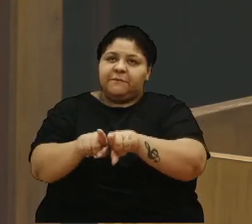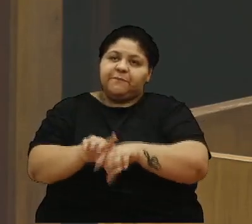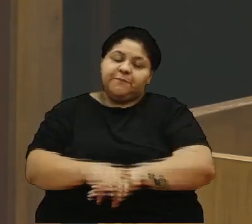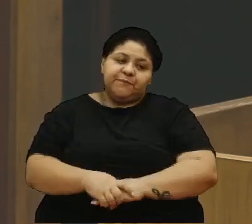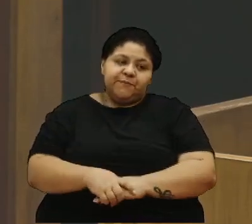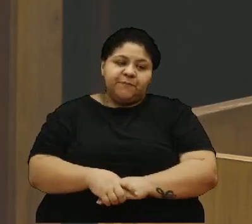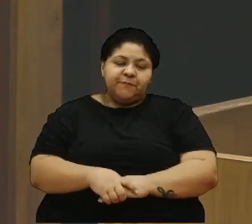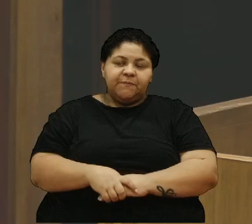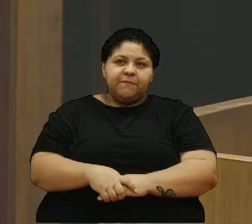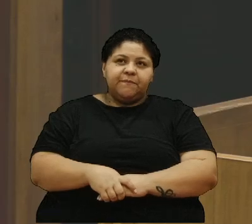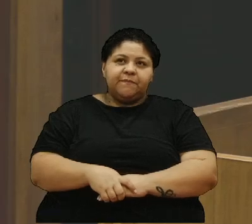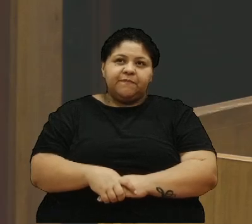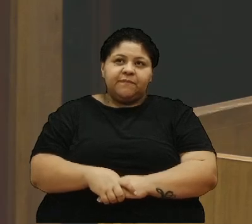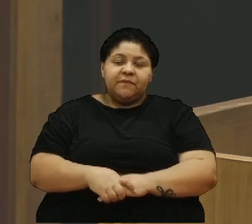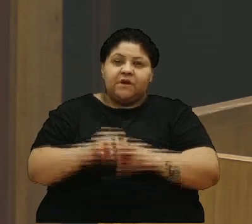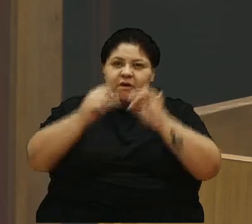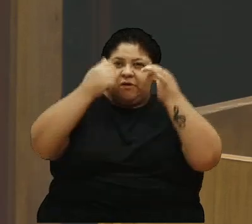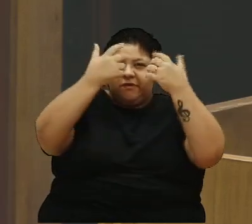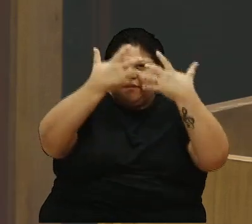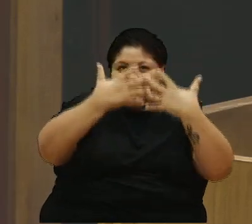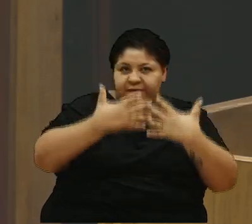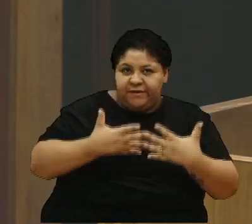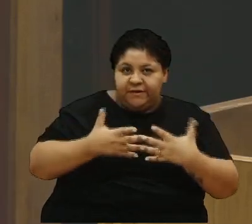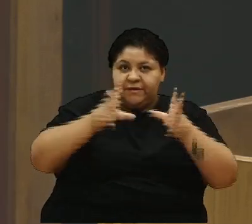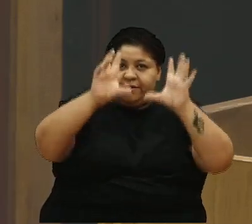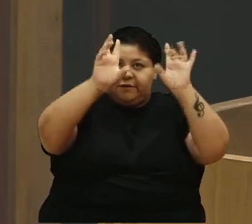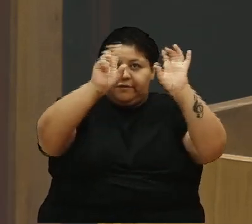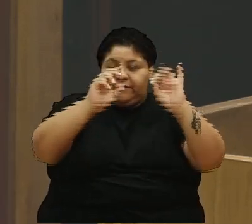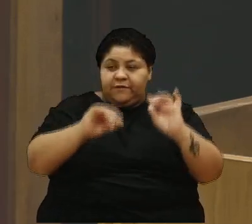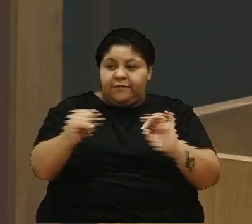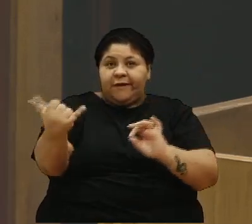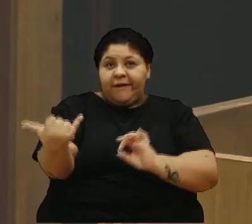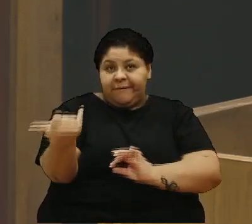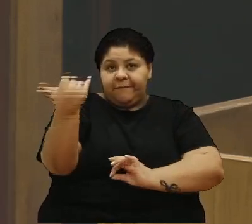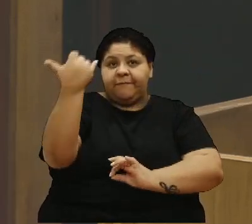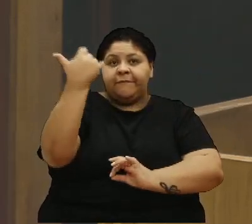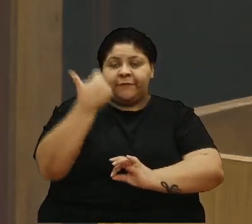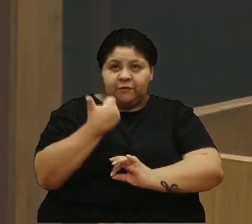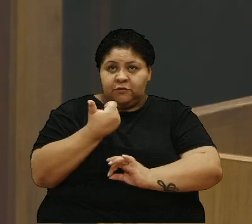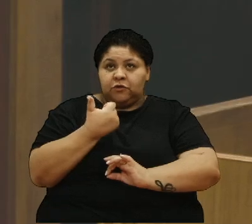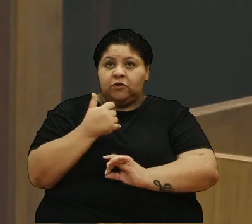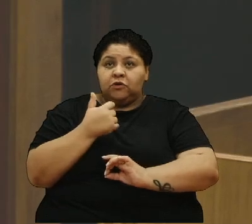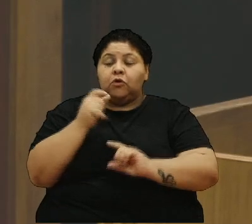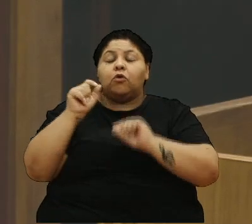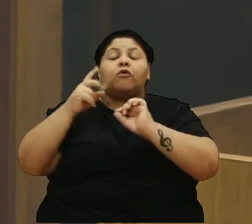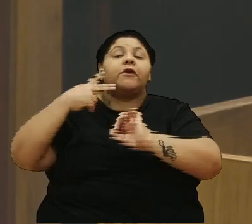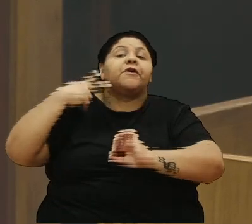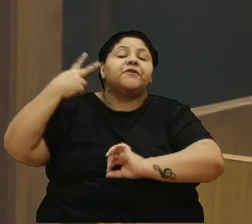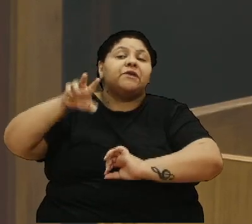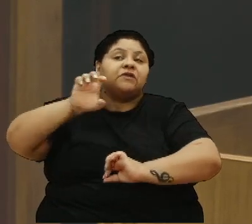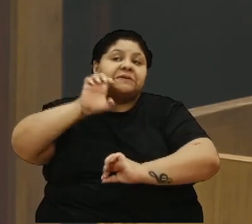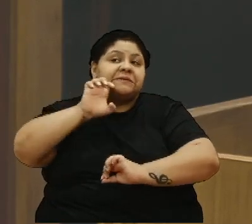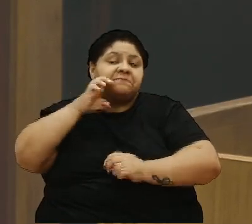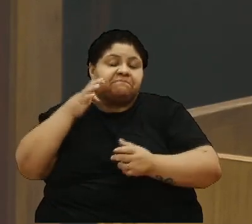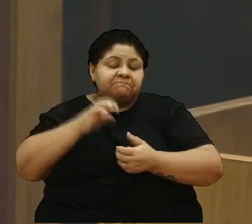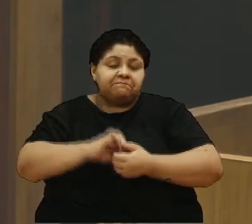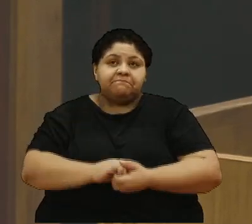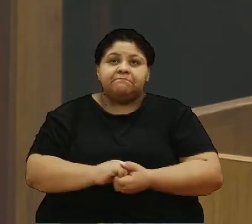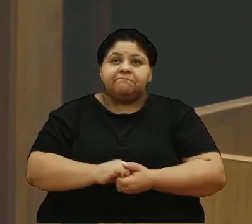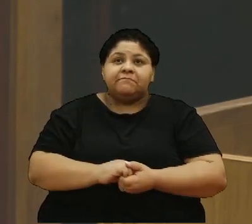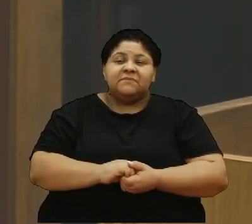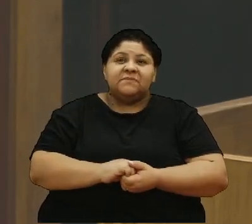Bom, uma das justificativas que os especialistas me traziam é o que, vereadora Estela Balardim, que